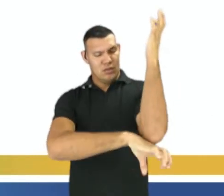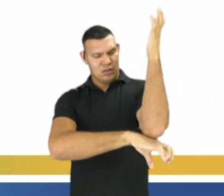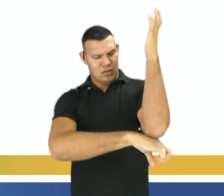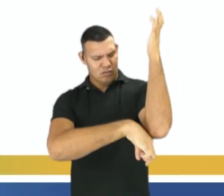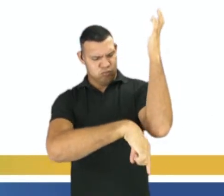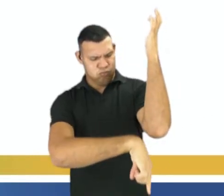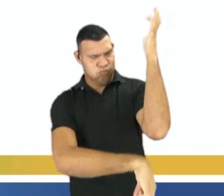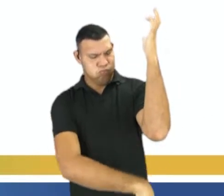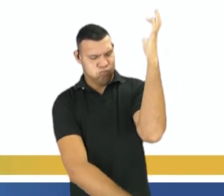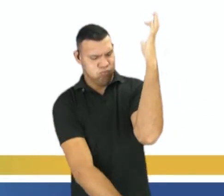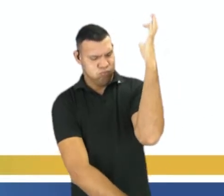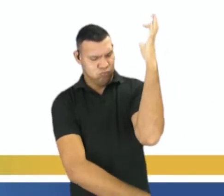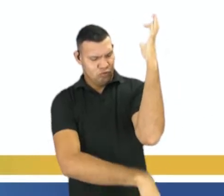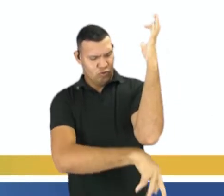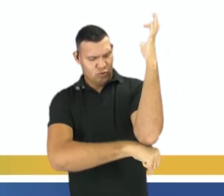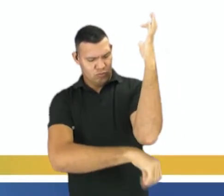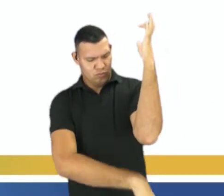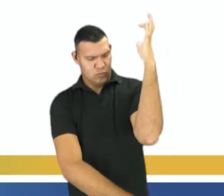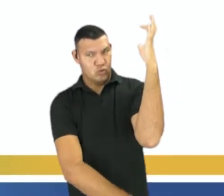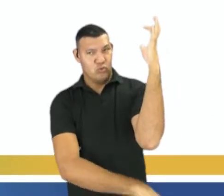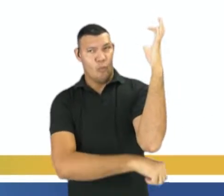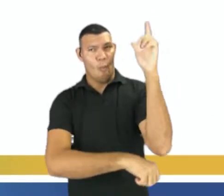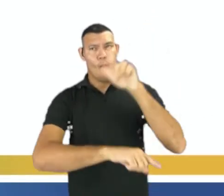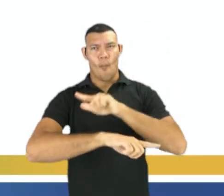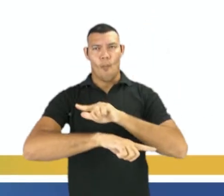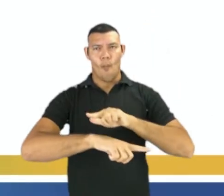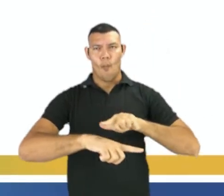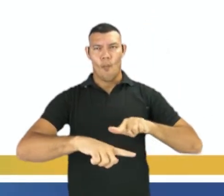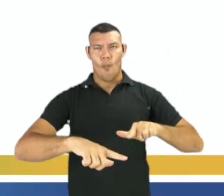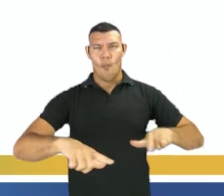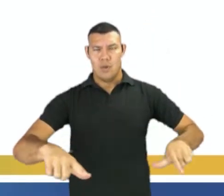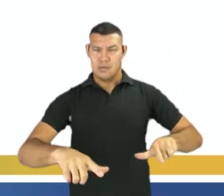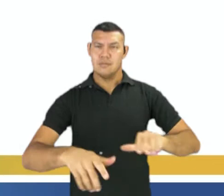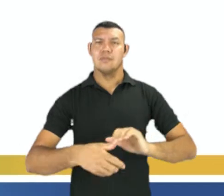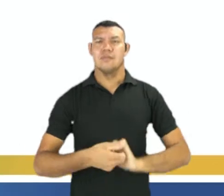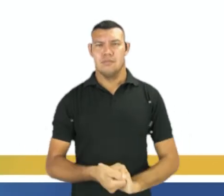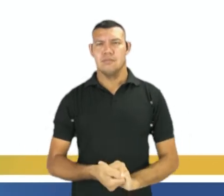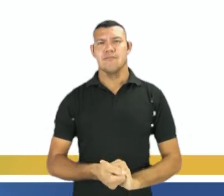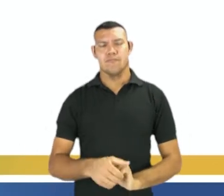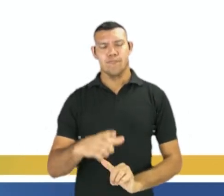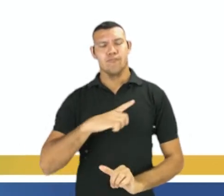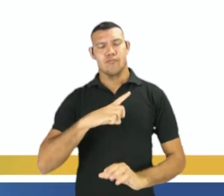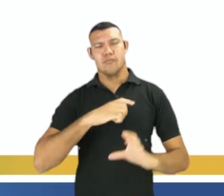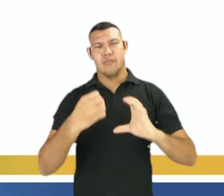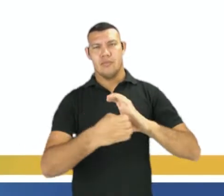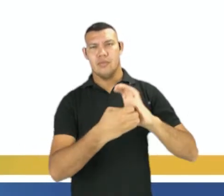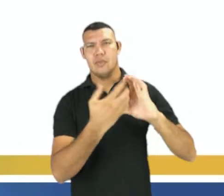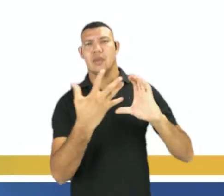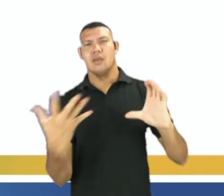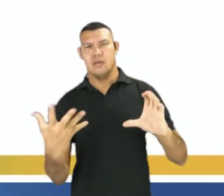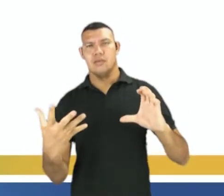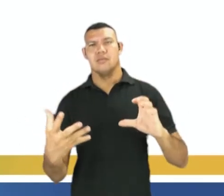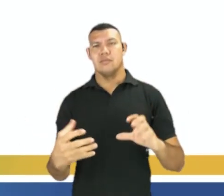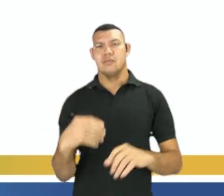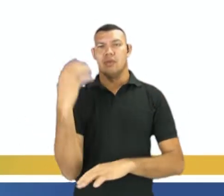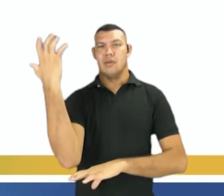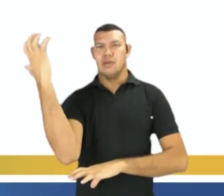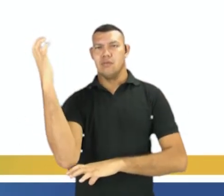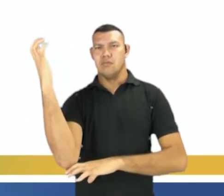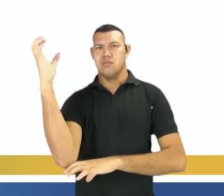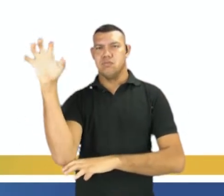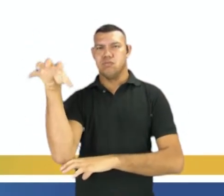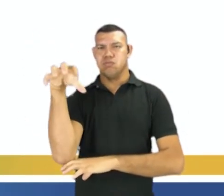para a captação da água no período da seca. Então, o cerrado, né, nós temos como característica aí essas aves retorcidas, né? E elas